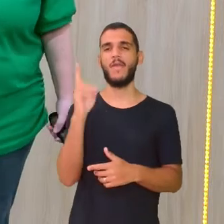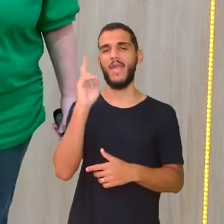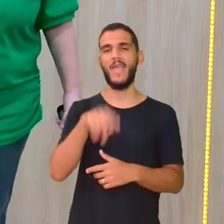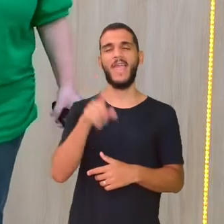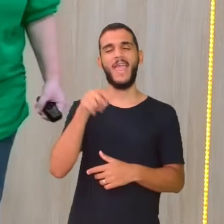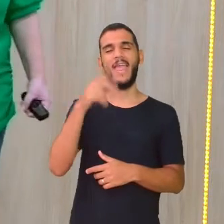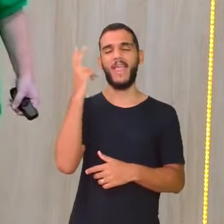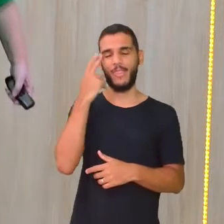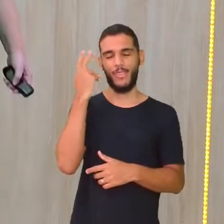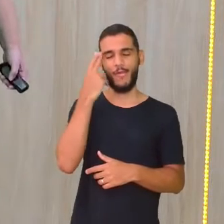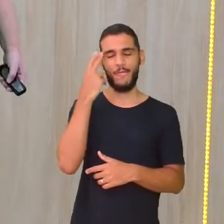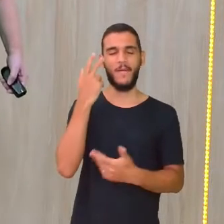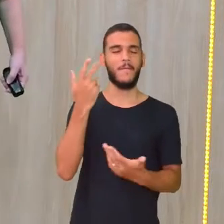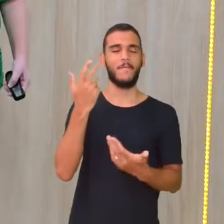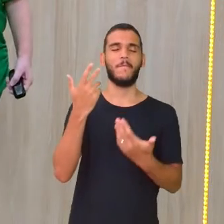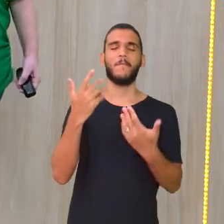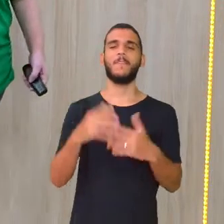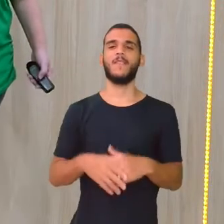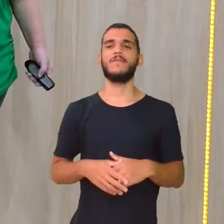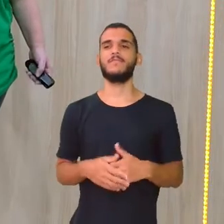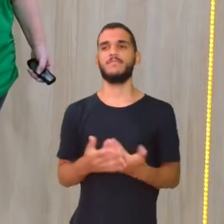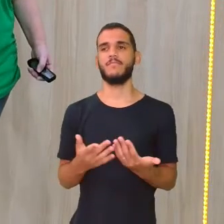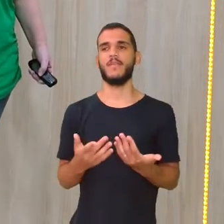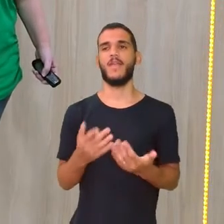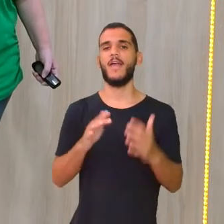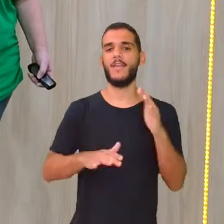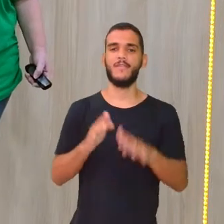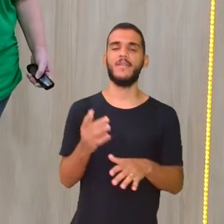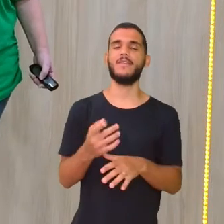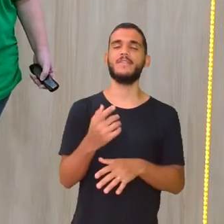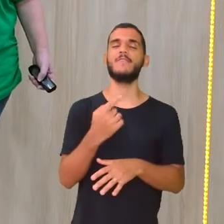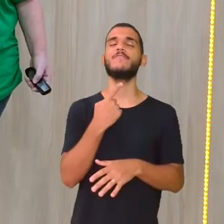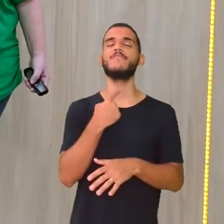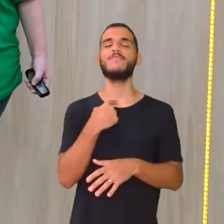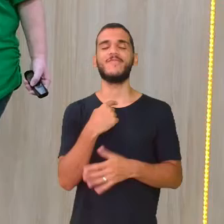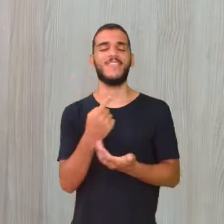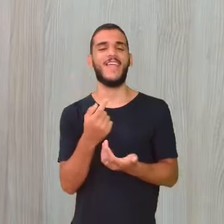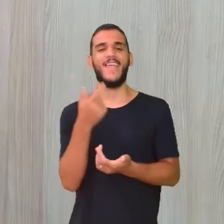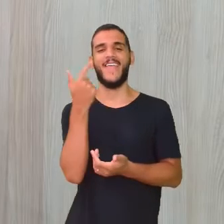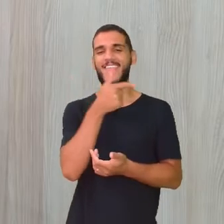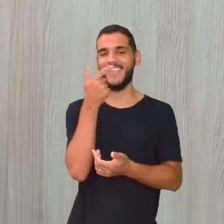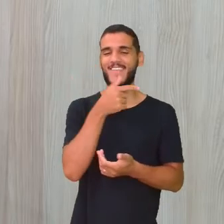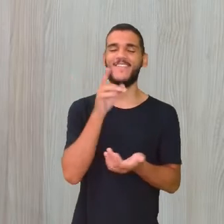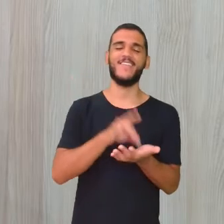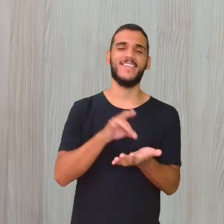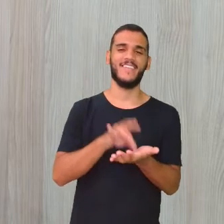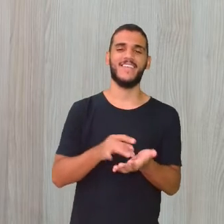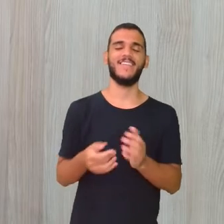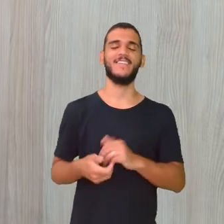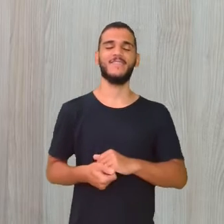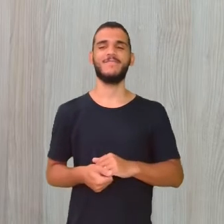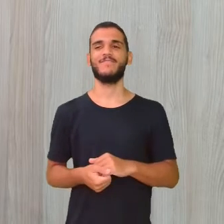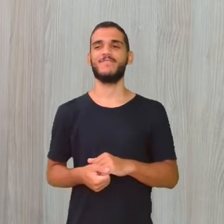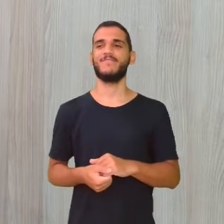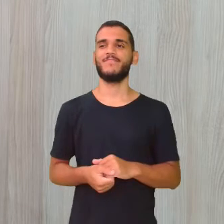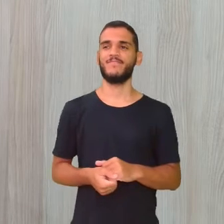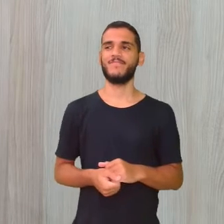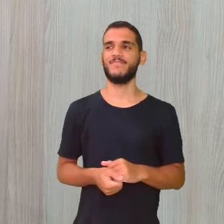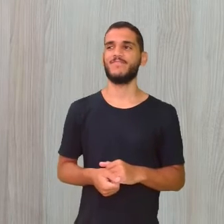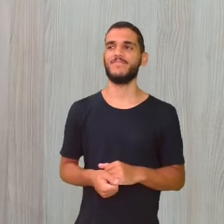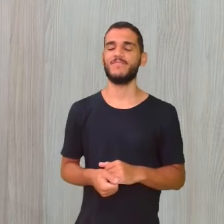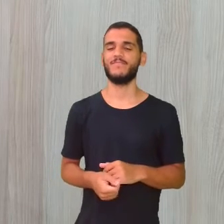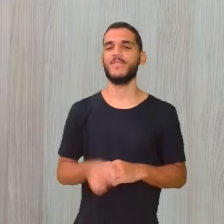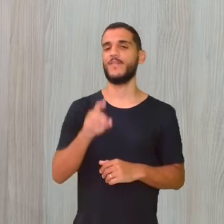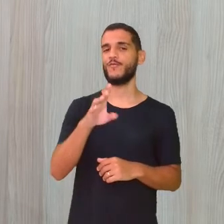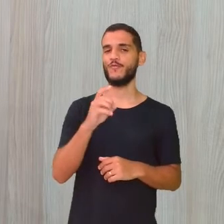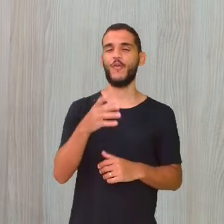está muito acostumado. Dá vontade de rir mesmo. É verdade, porque a gente só está mais habituado ao ângulo reto,